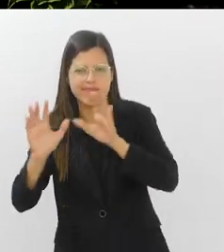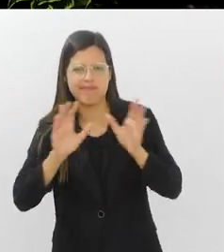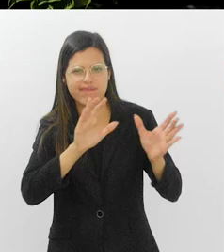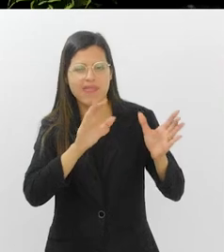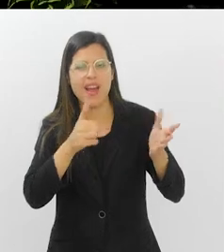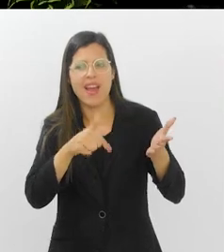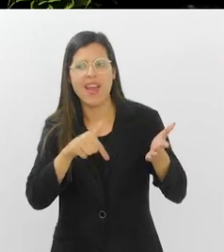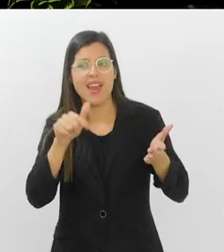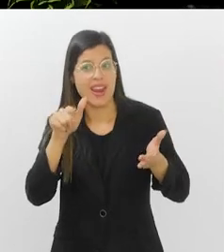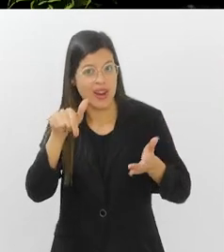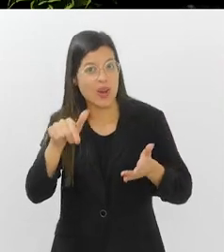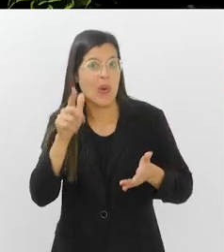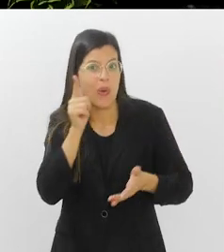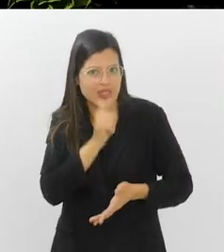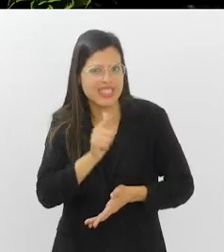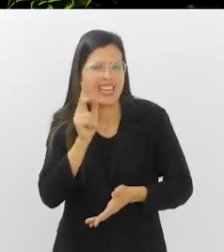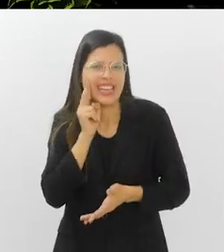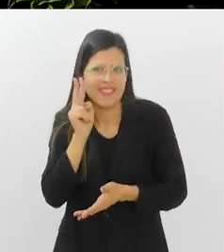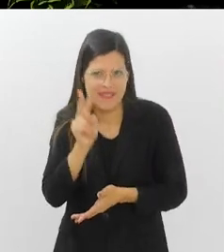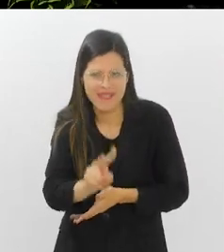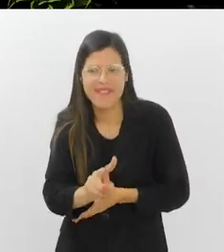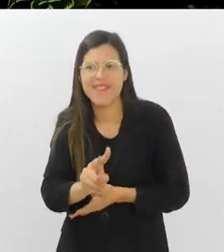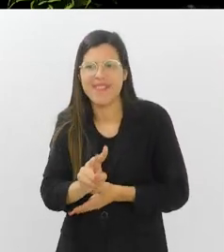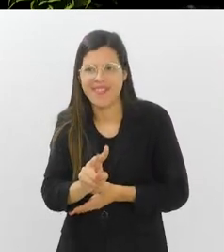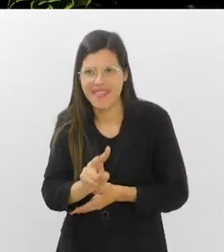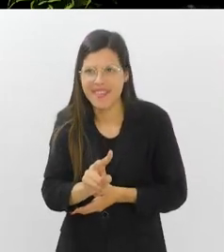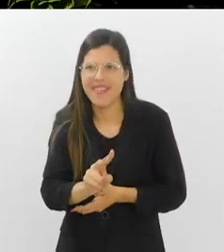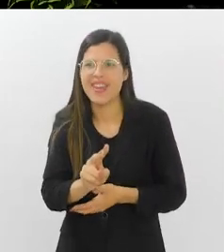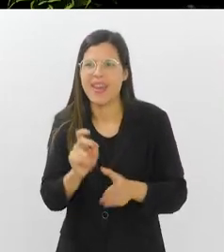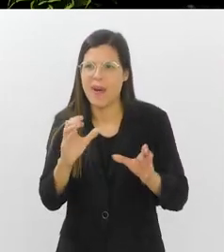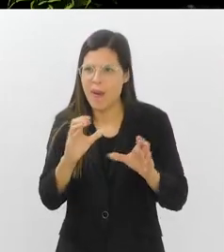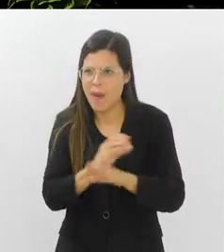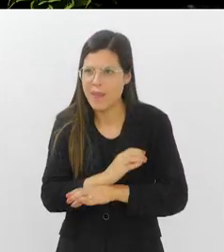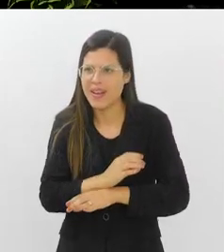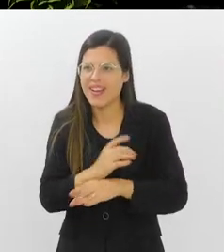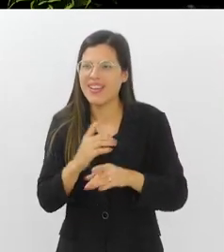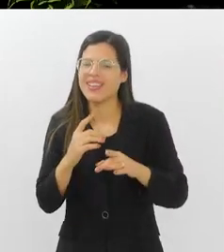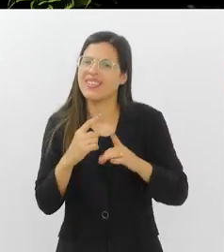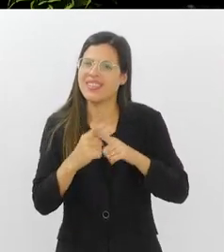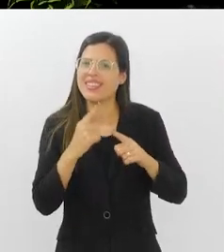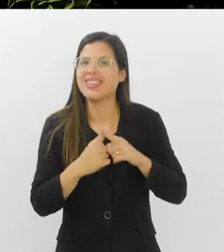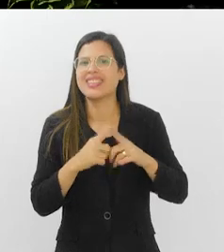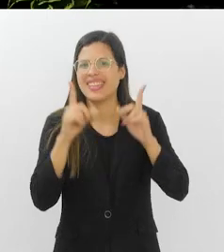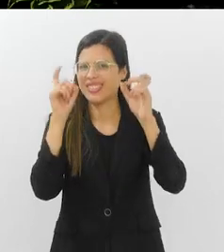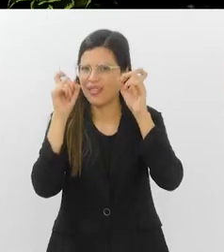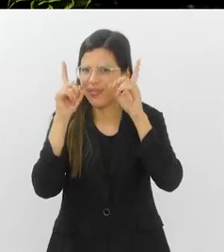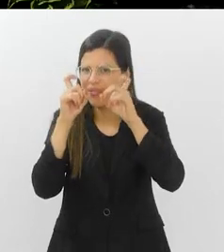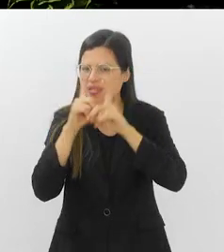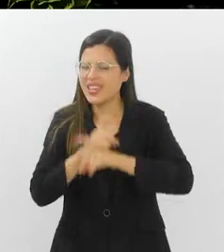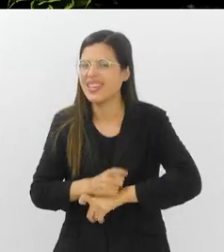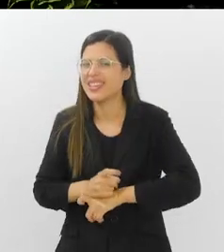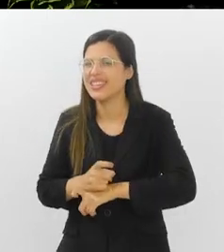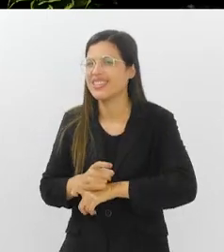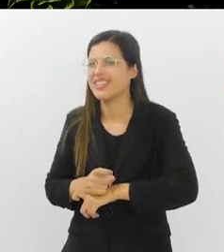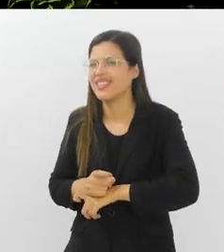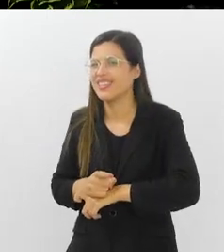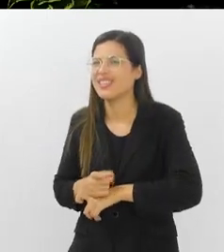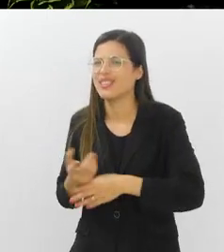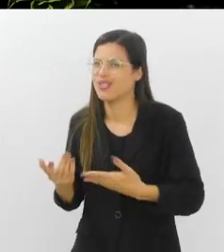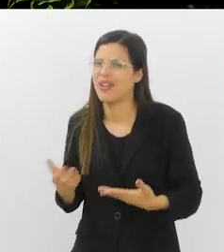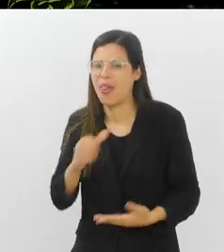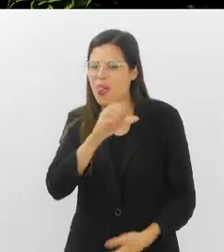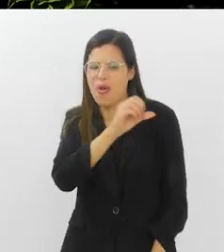até frar goleiro enxerga Ah o goleiro ele enxerga totalmente não seria muito difícil seria